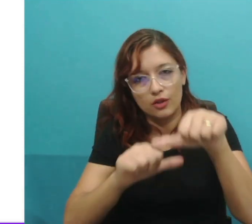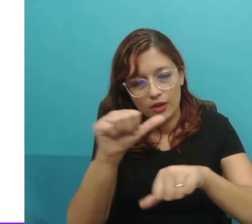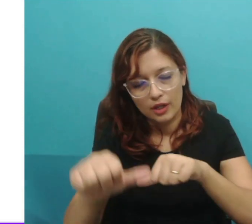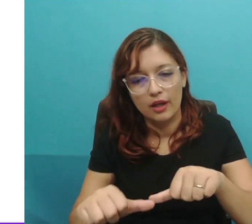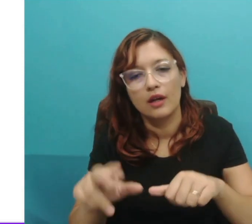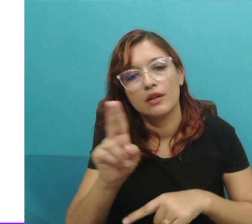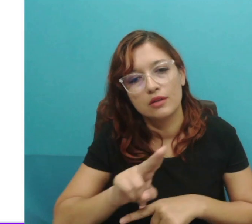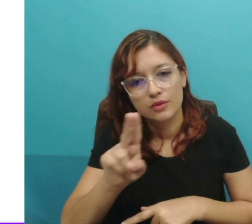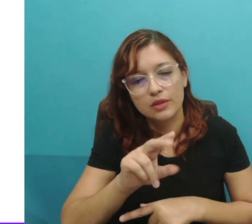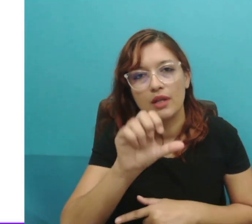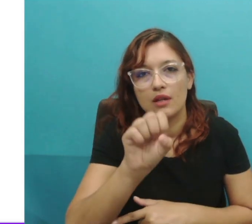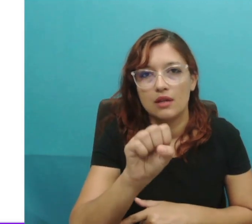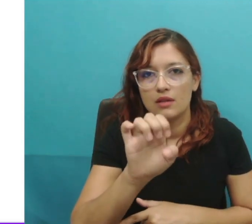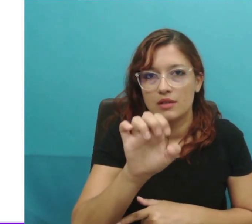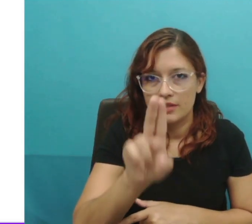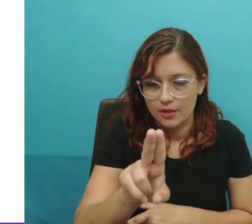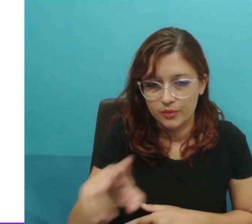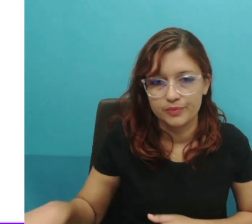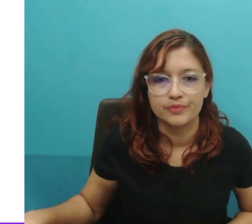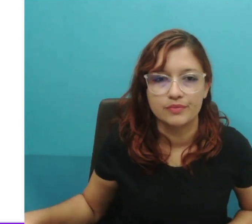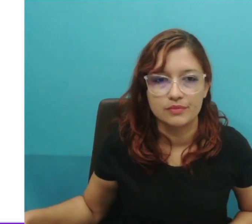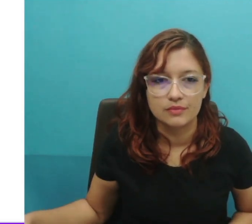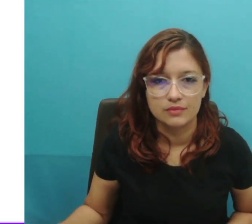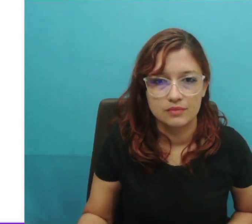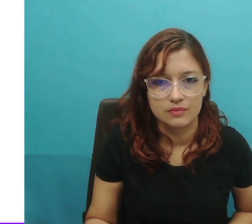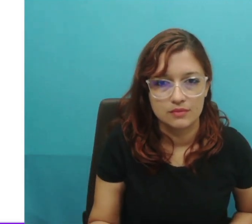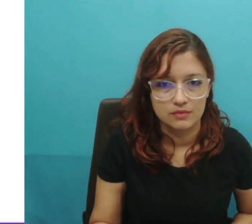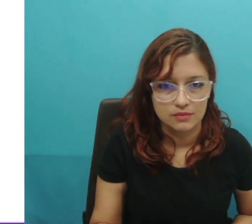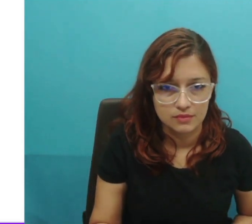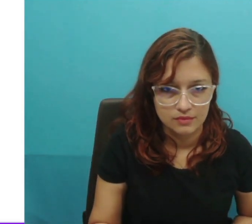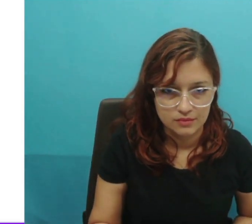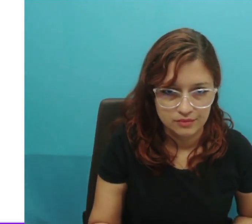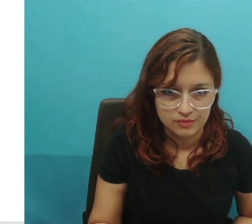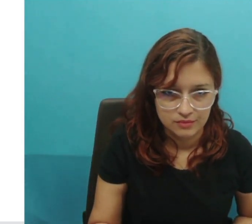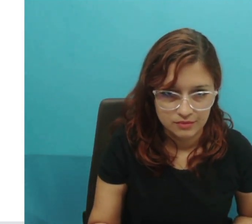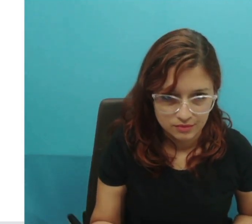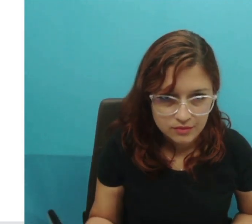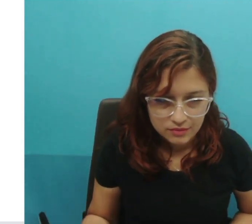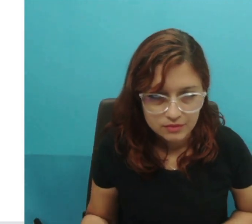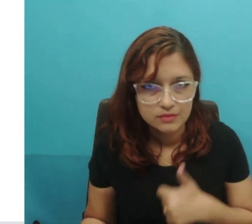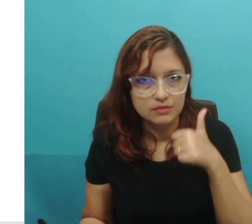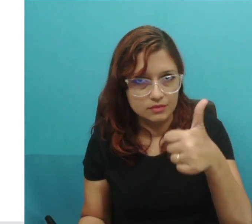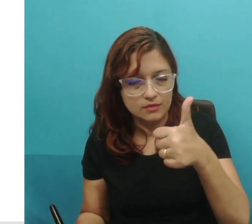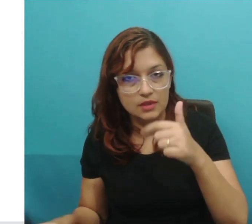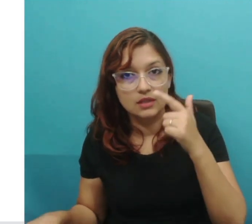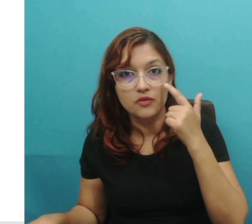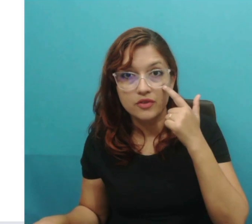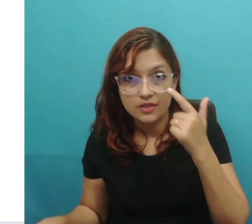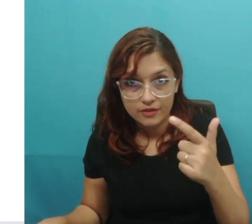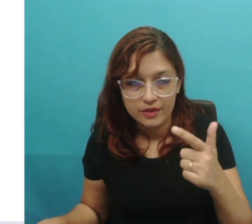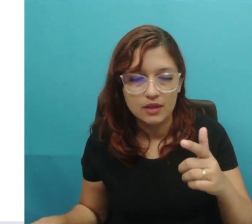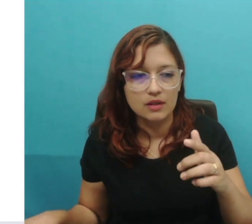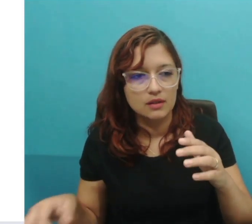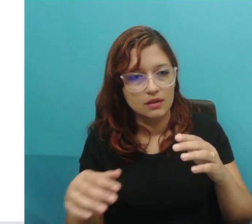Mas é costume as pessoas trocarem e usar seu.